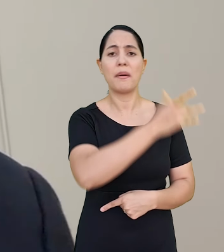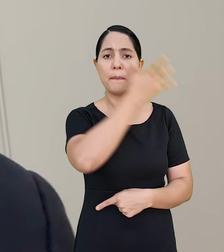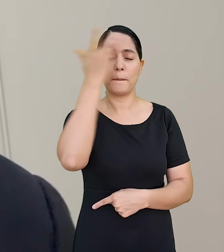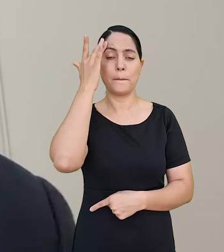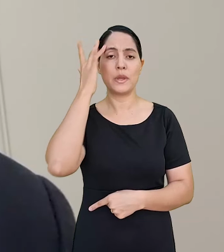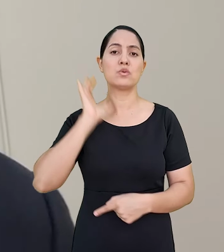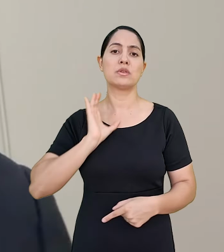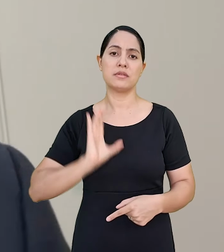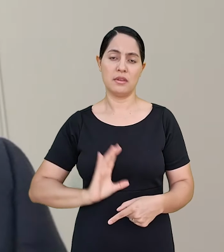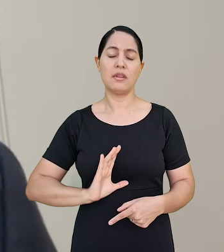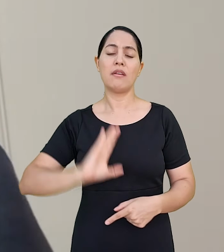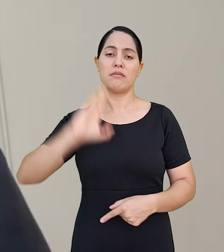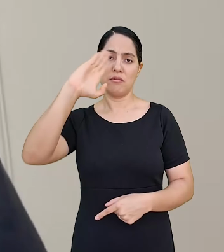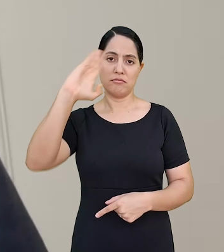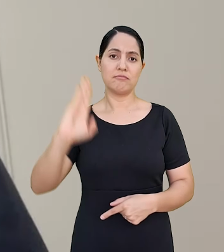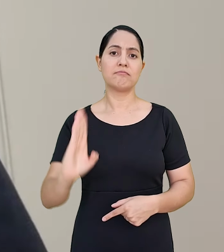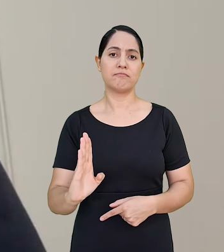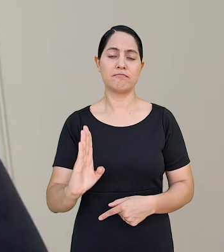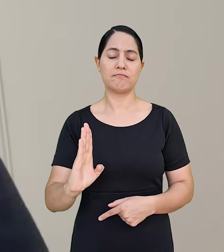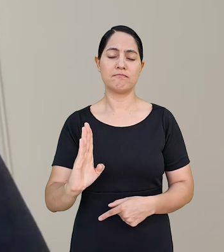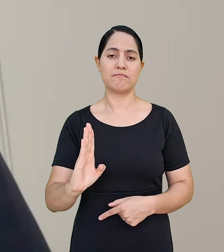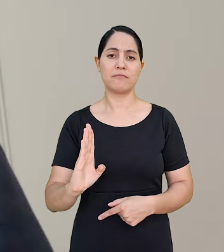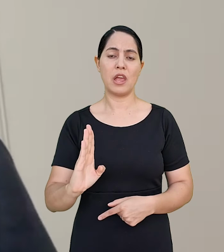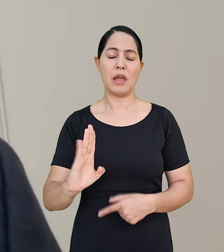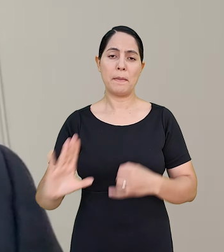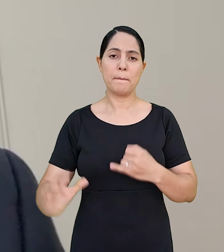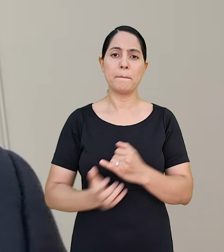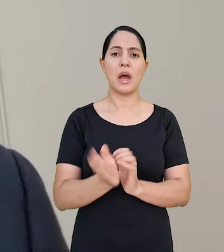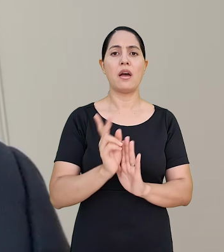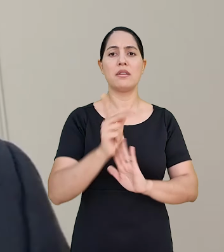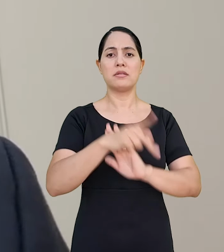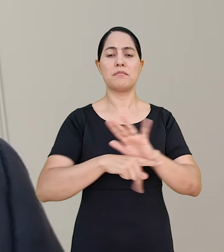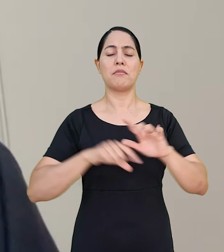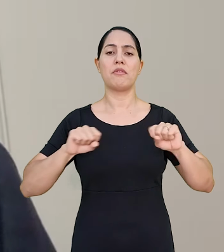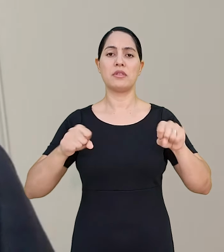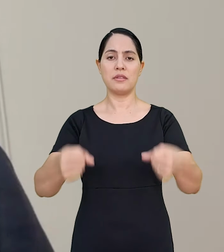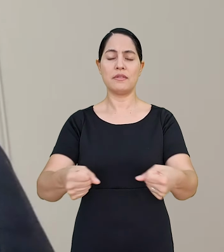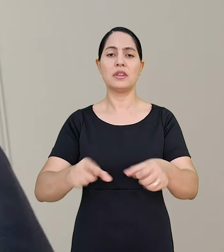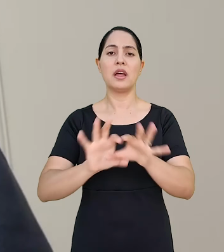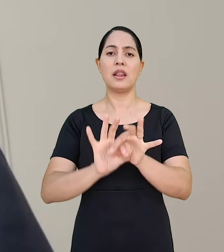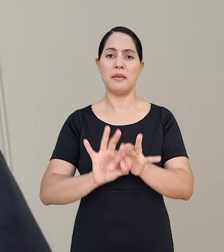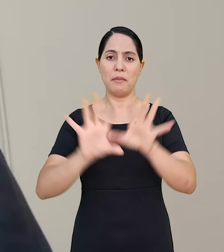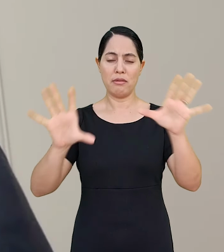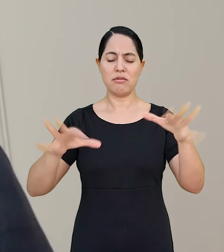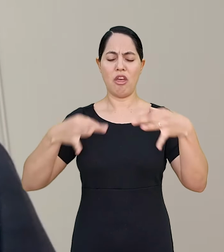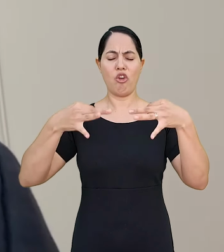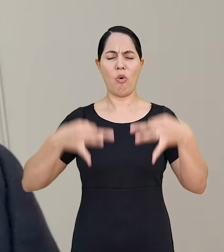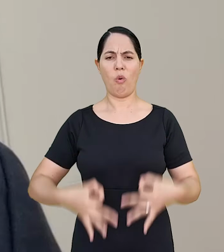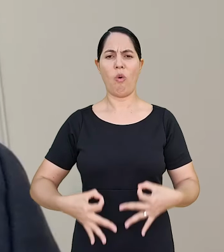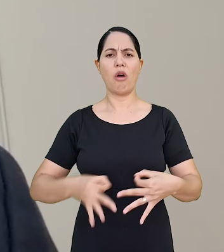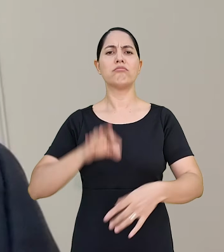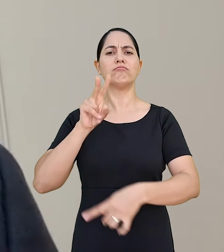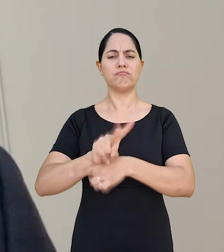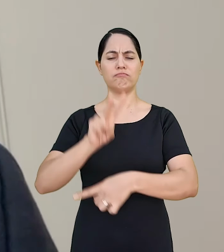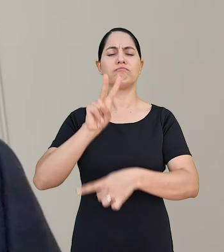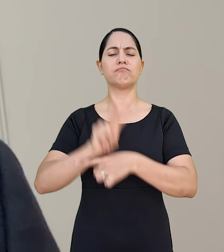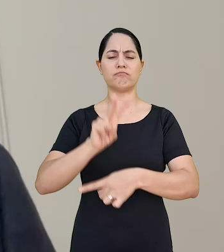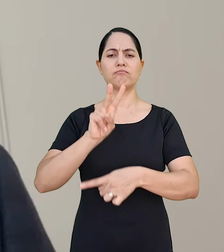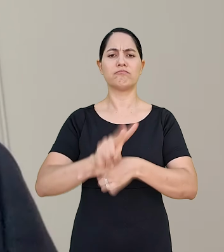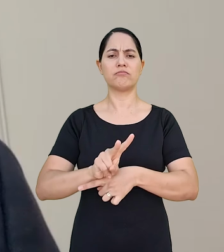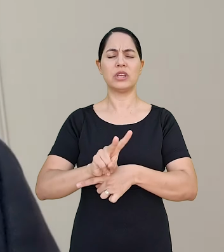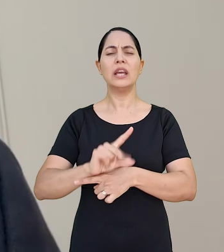cidadãos e cidadãs, a defender seu patrimônio, sua liberdade, sua honra e tudo aquilo que